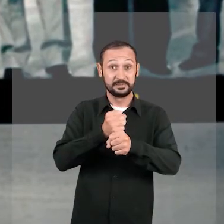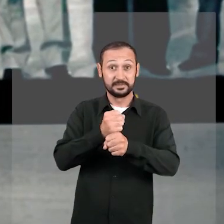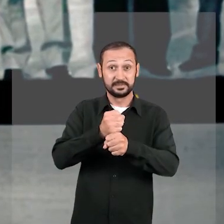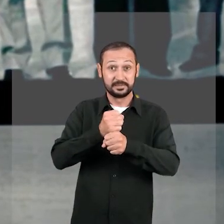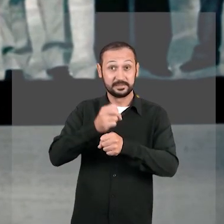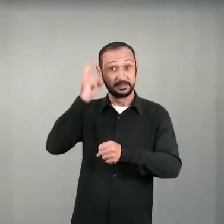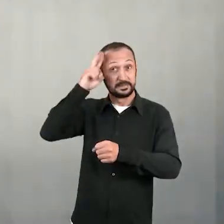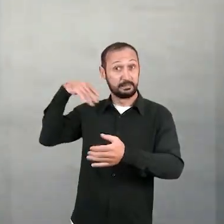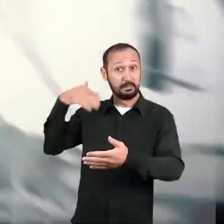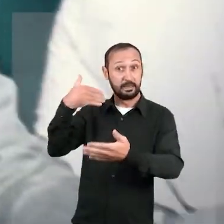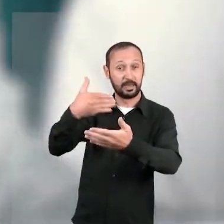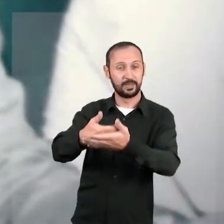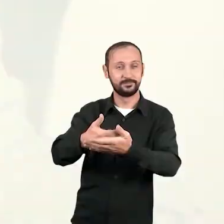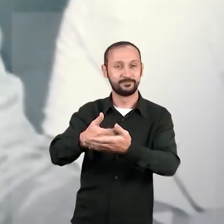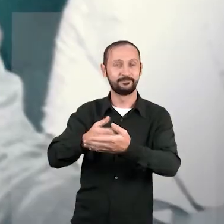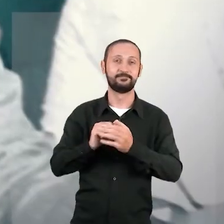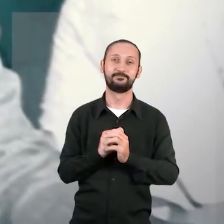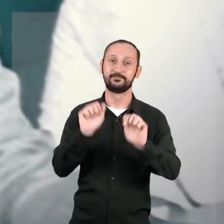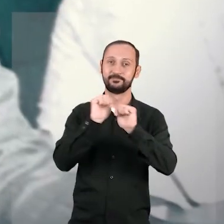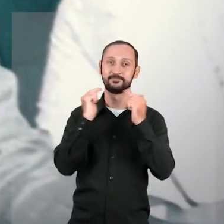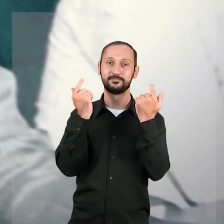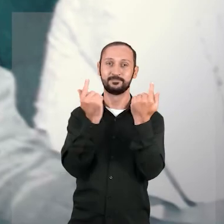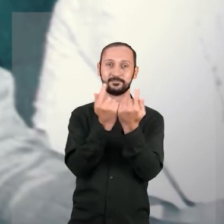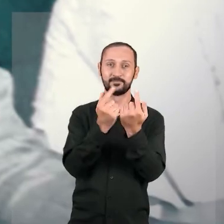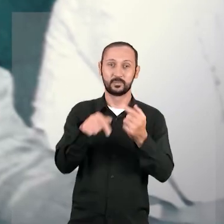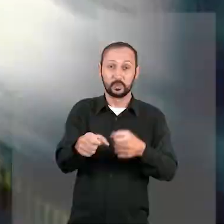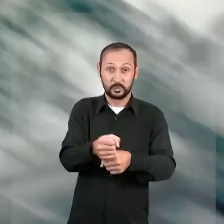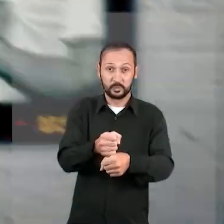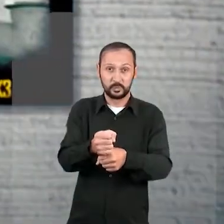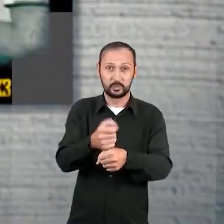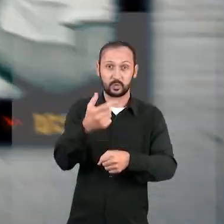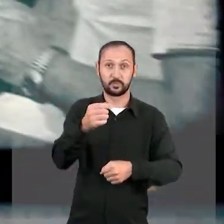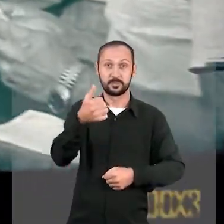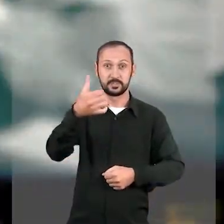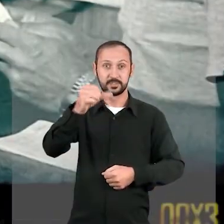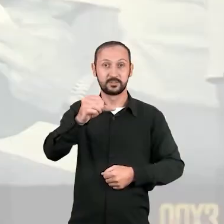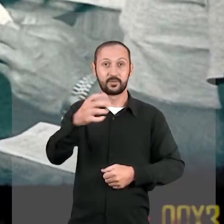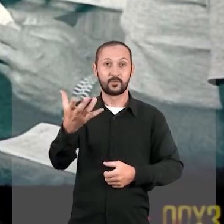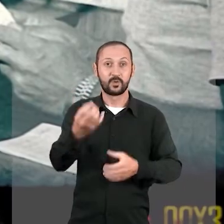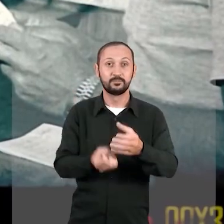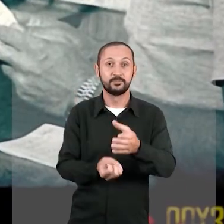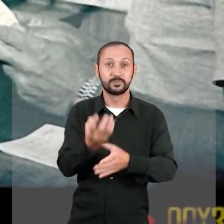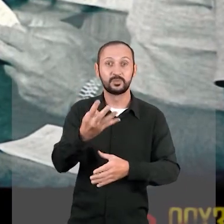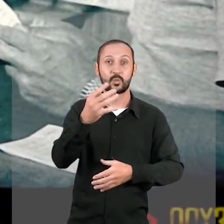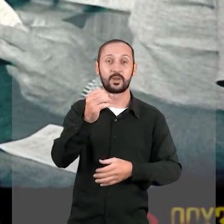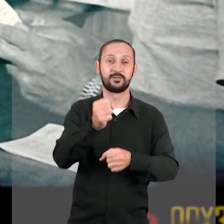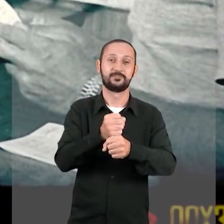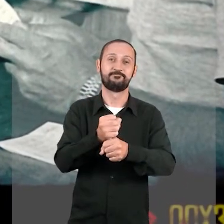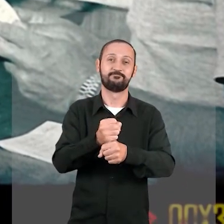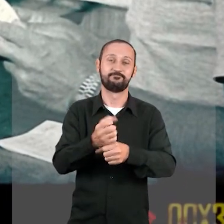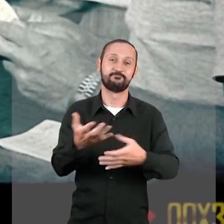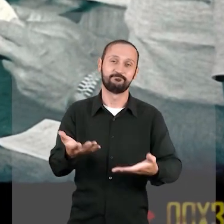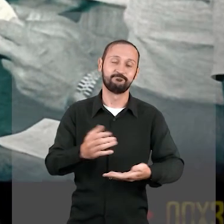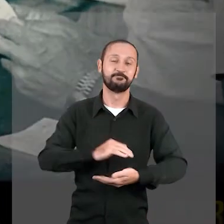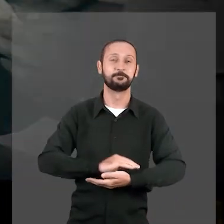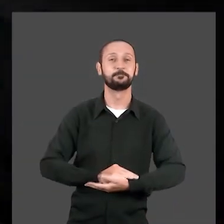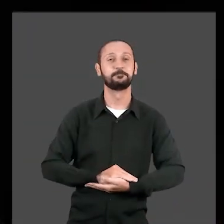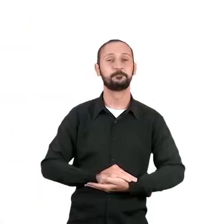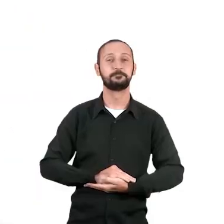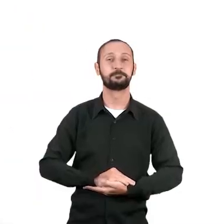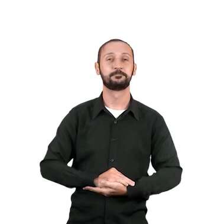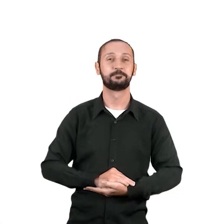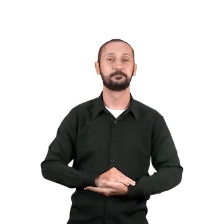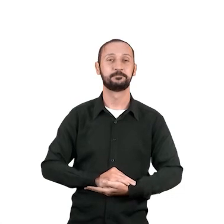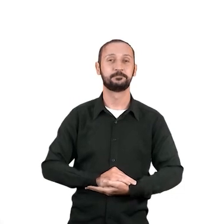Décadas de história. A Assembleia Legislativa completa em 2019 40 anos de sua criação.